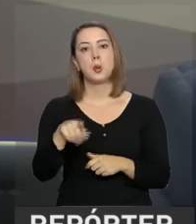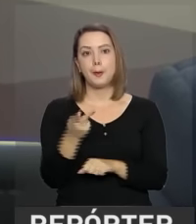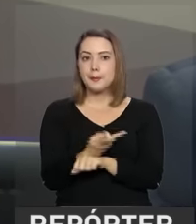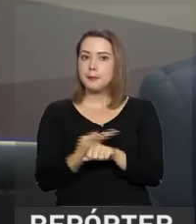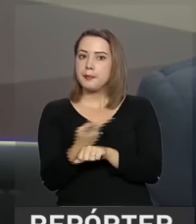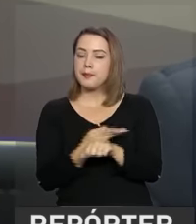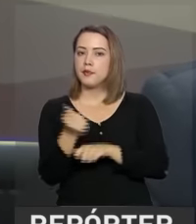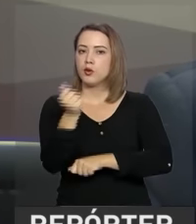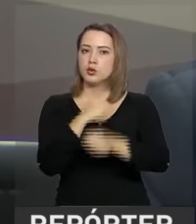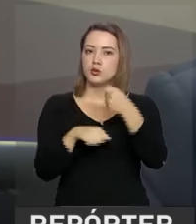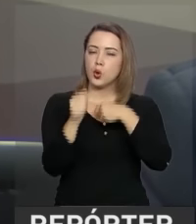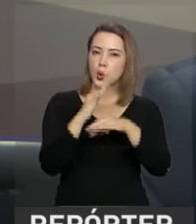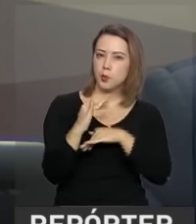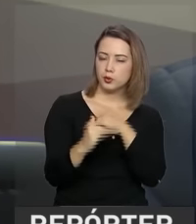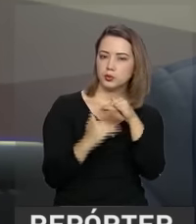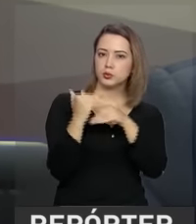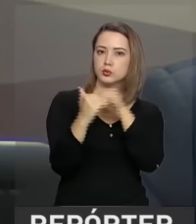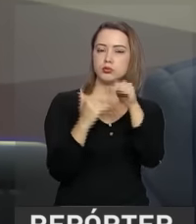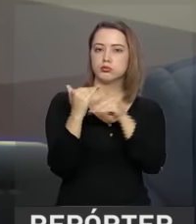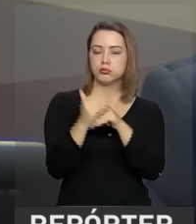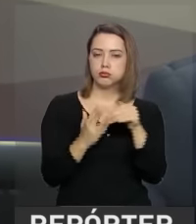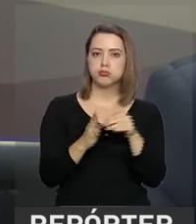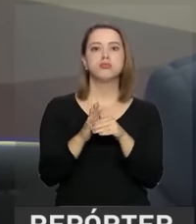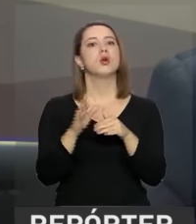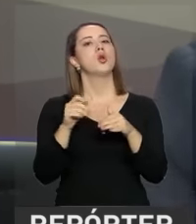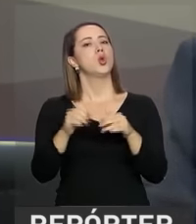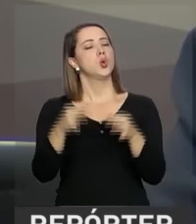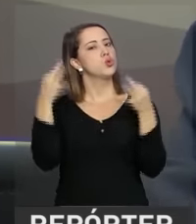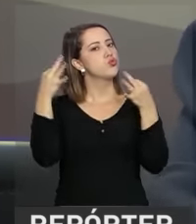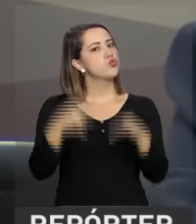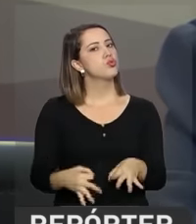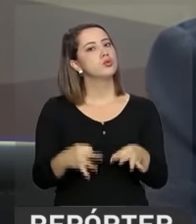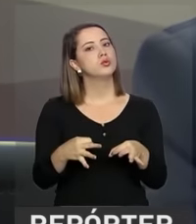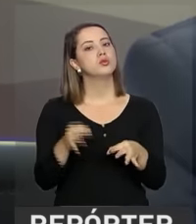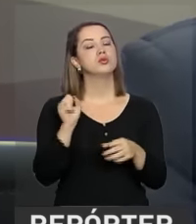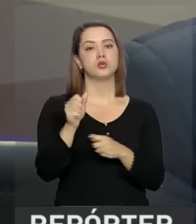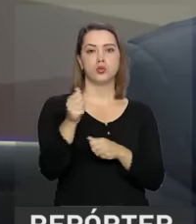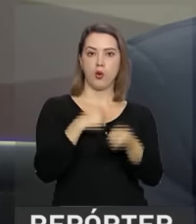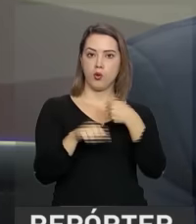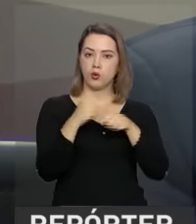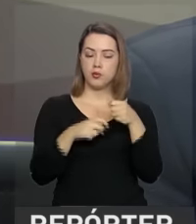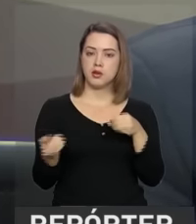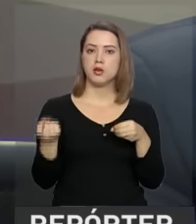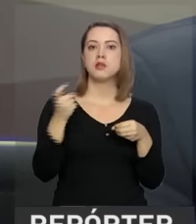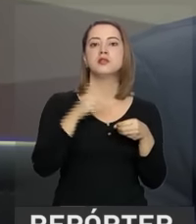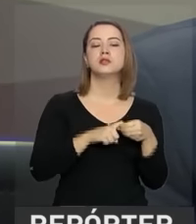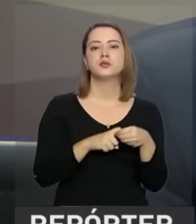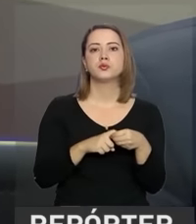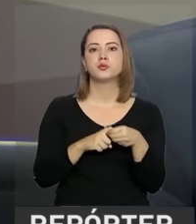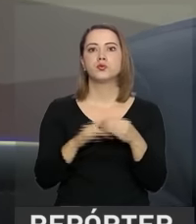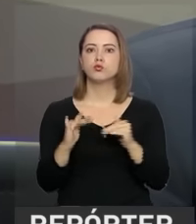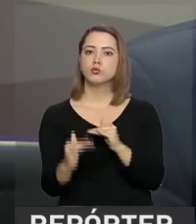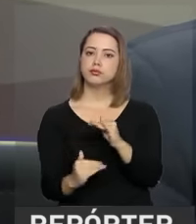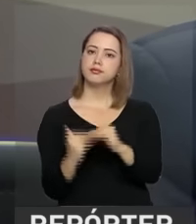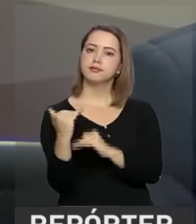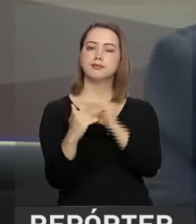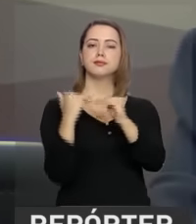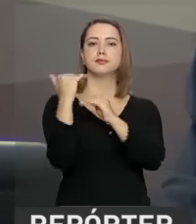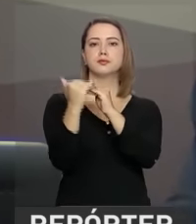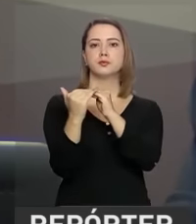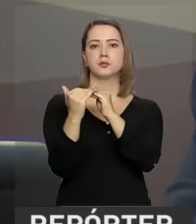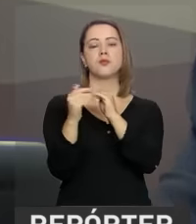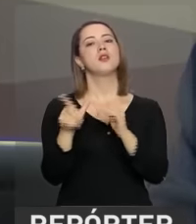economia mais produtiva, mais competitiva e justa, uma economia que volte a crescer